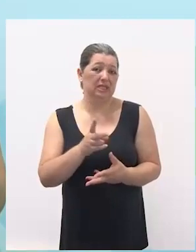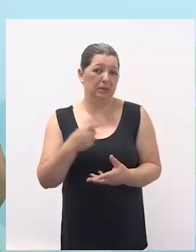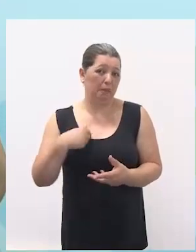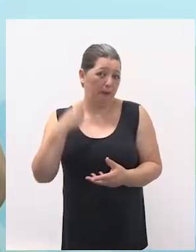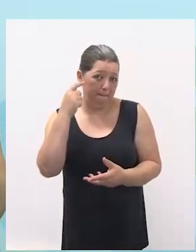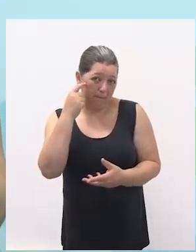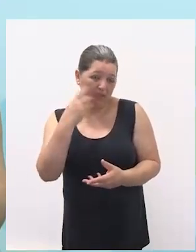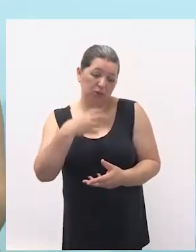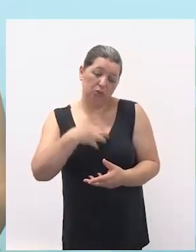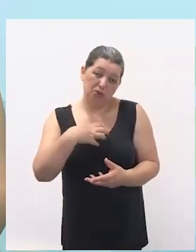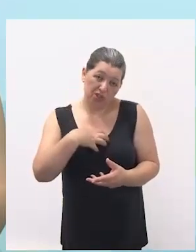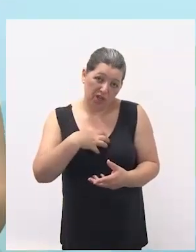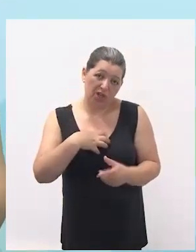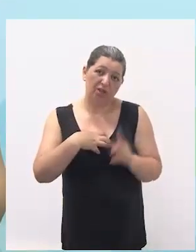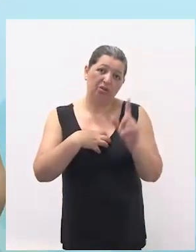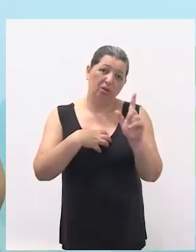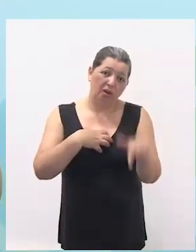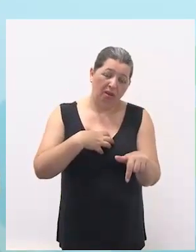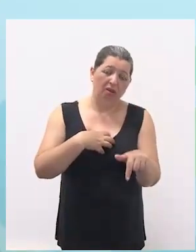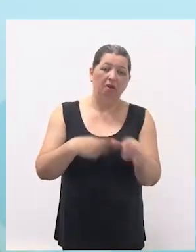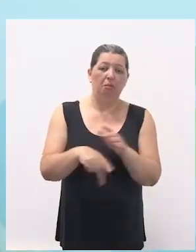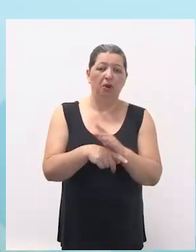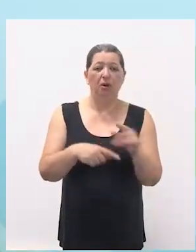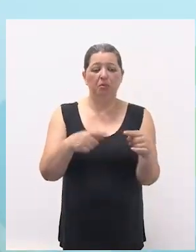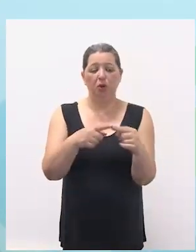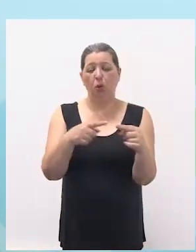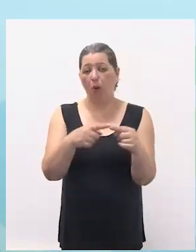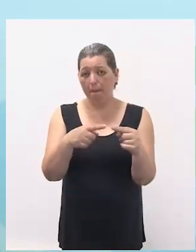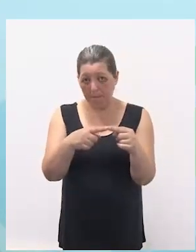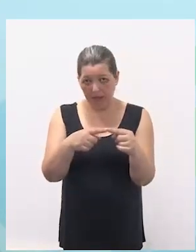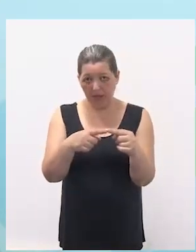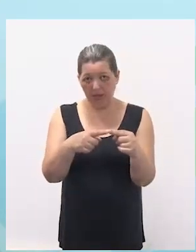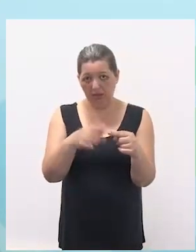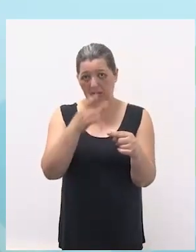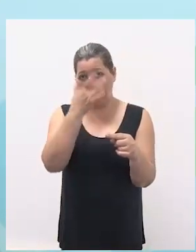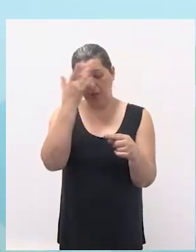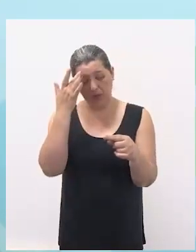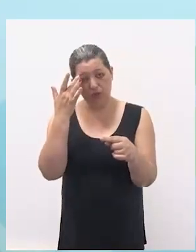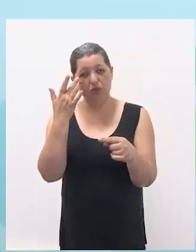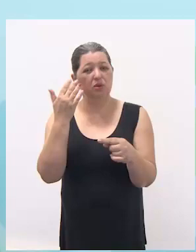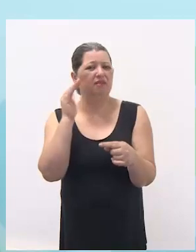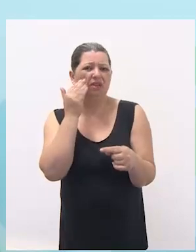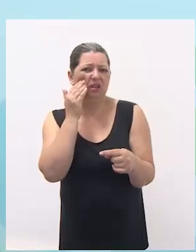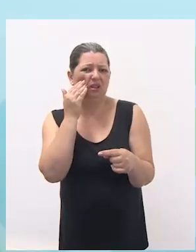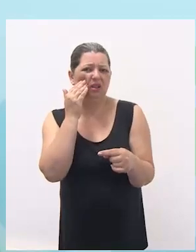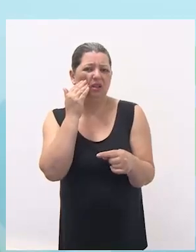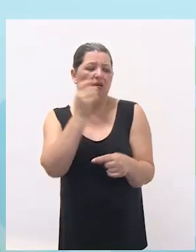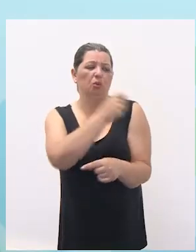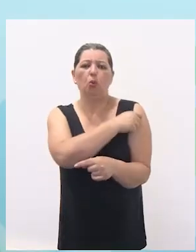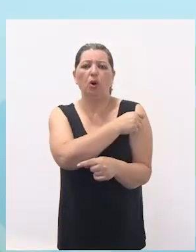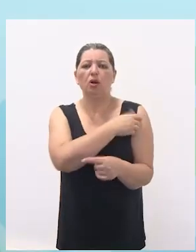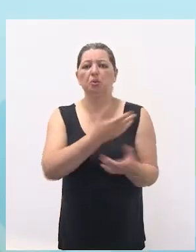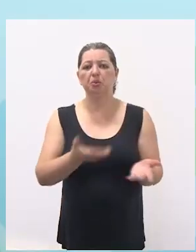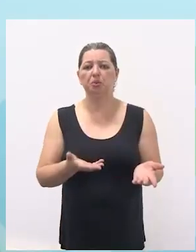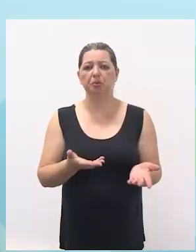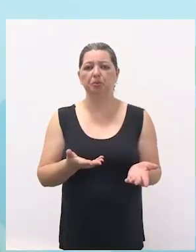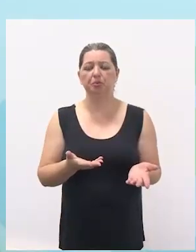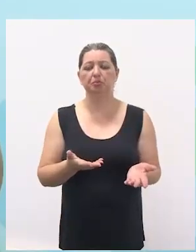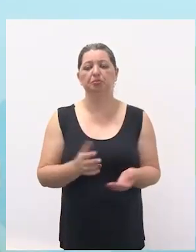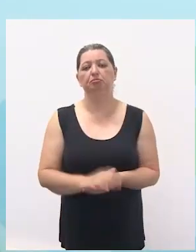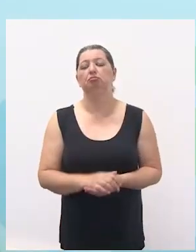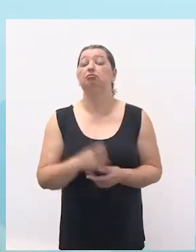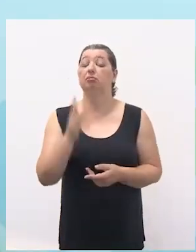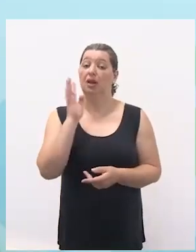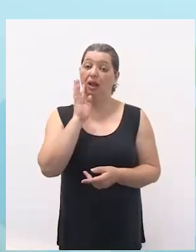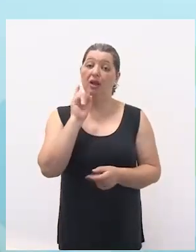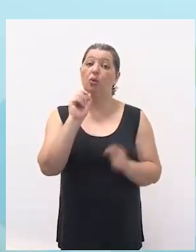pensa é o que o leitor vai receber, né? Ele vai entender dessa forma. Então, é legal você pensar junto